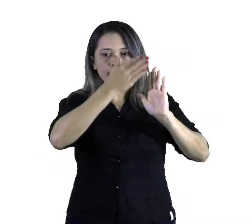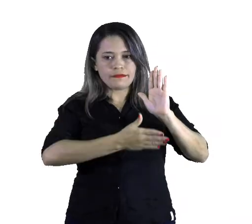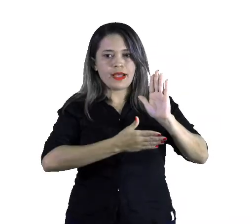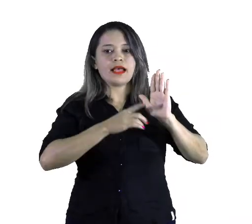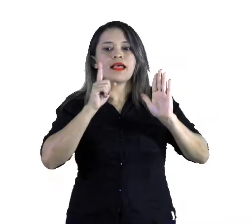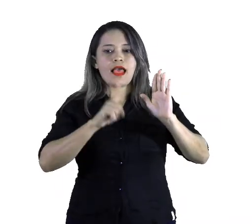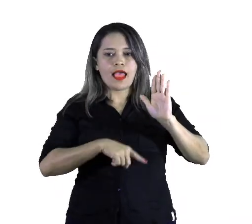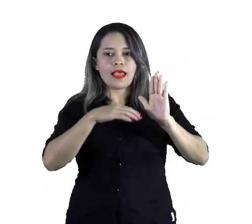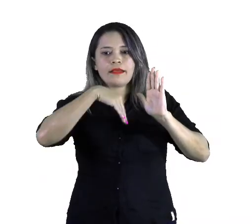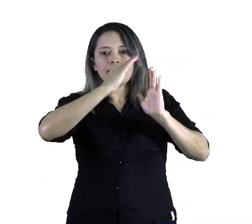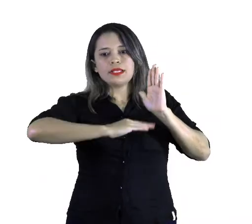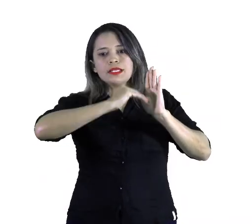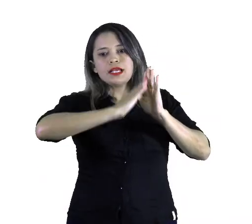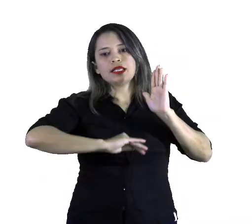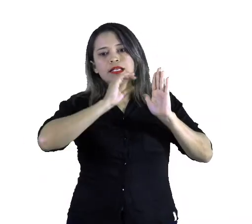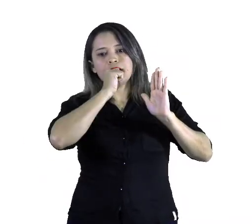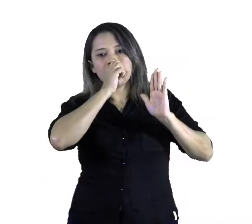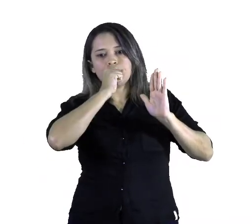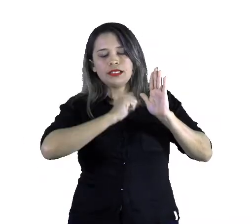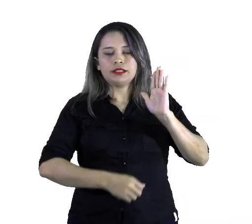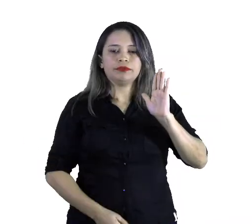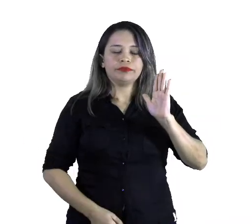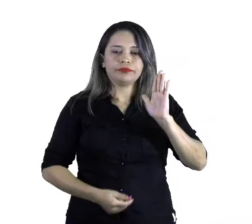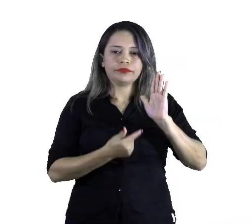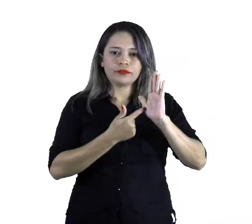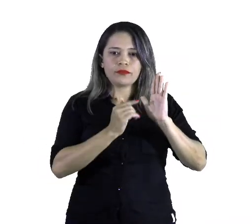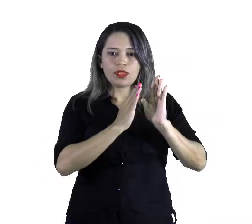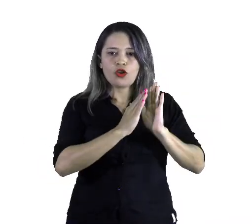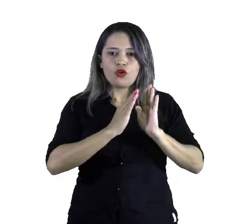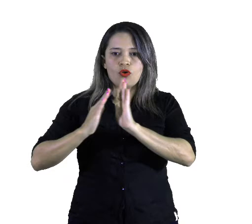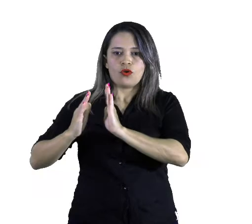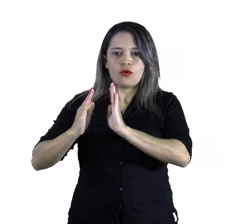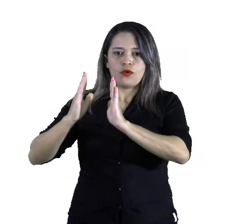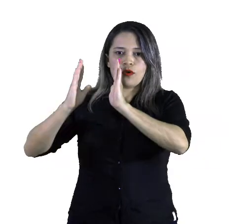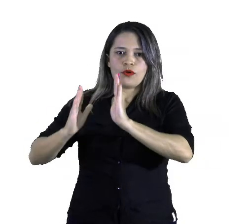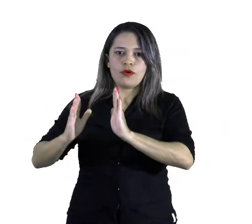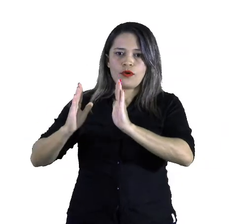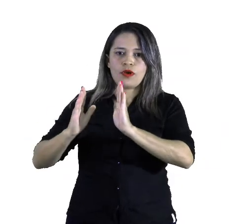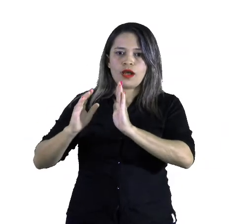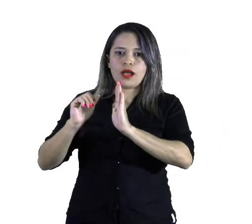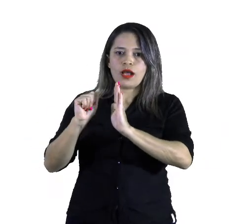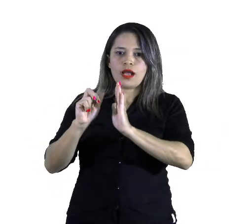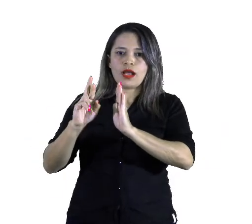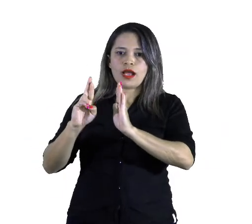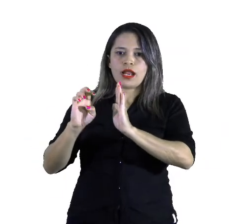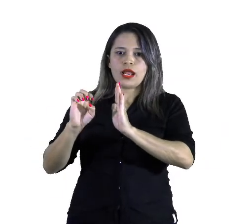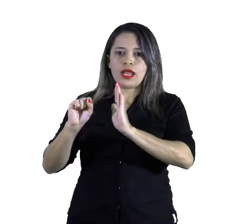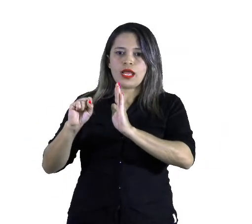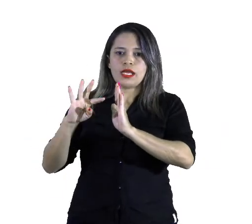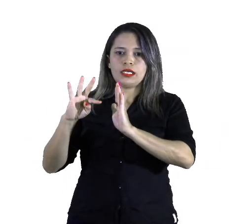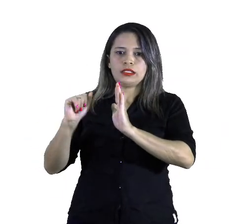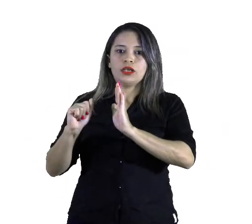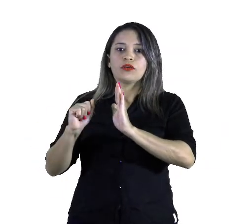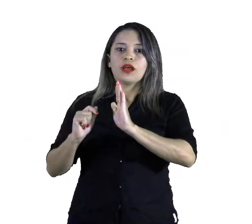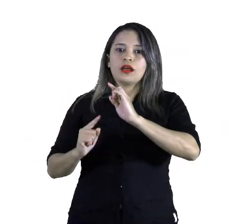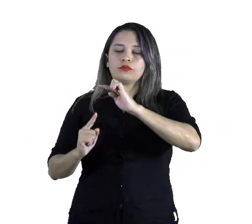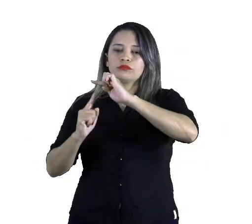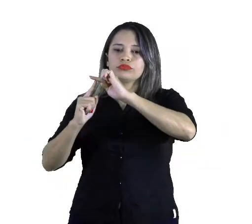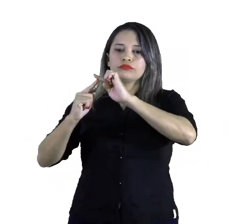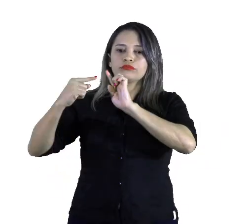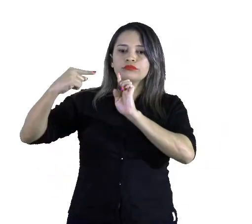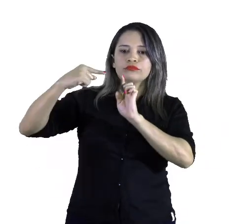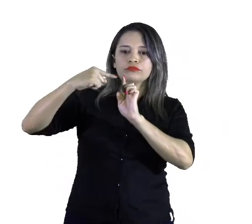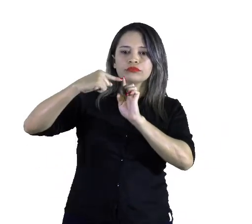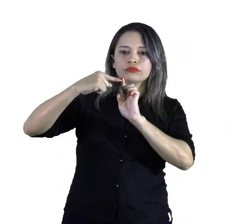cubo aí está pintada de laranja. Olha aí esse cubo do lado, a aresta. A aresta são as linhazinhas de encontro entre